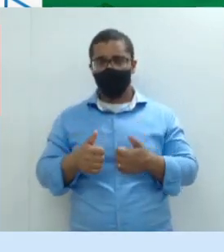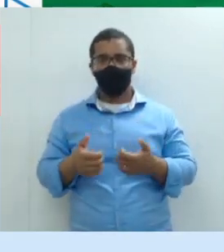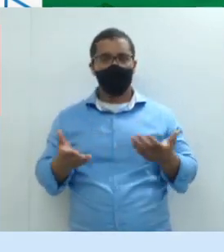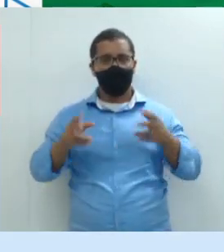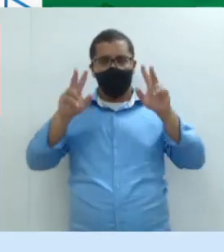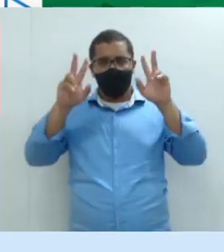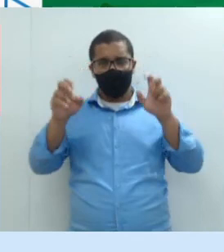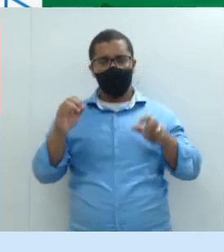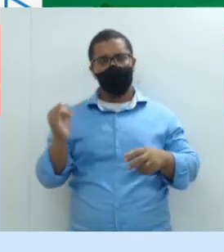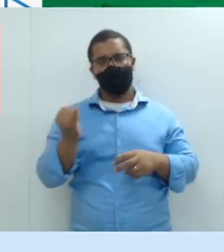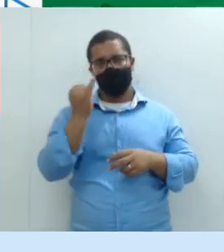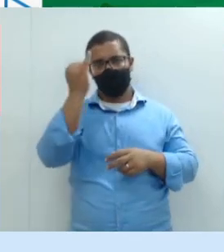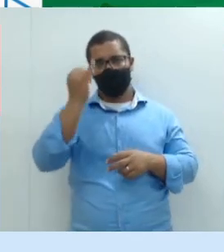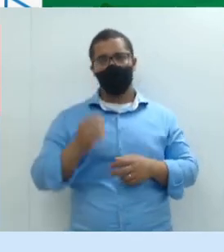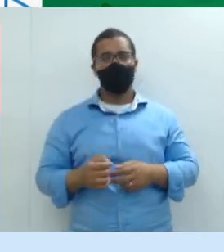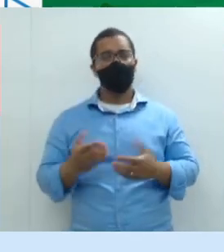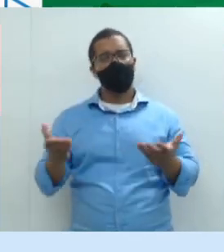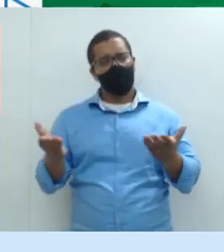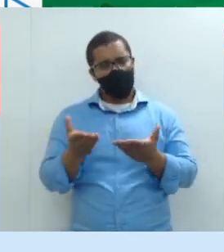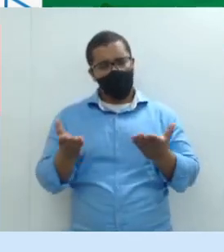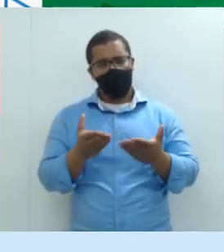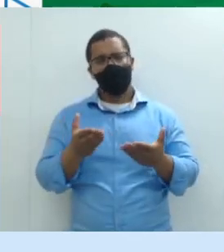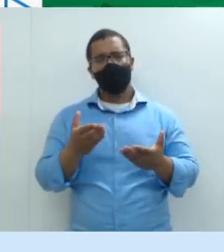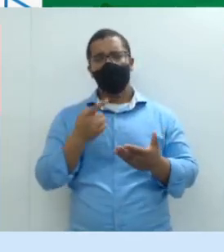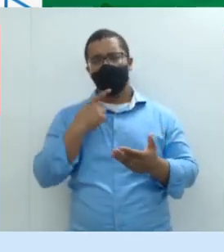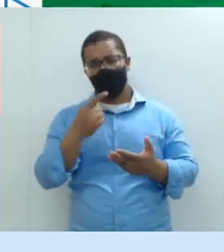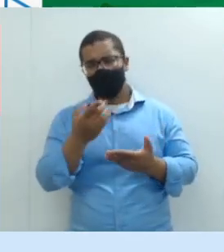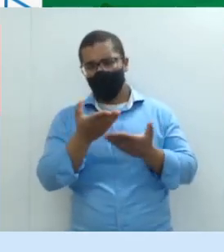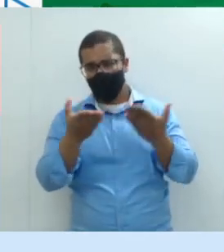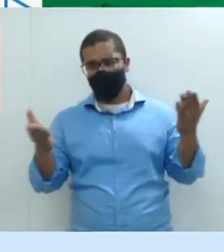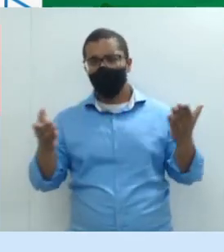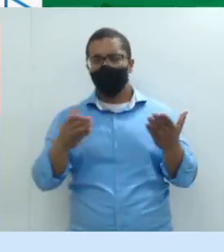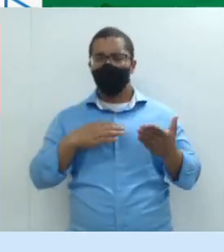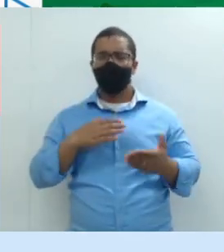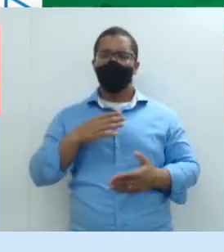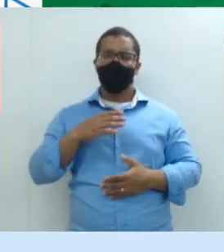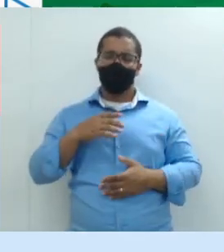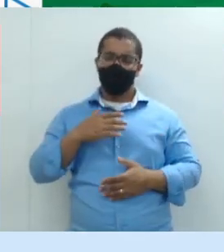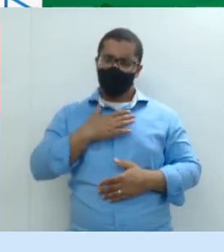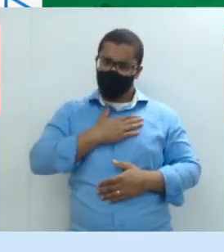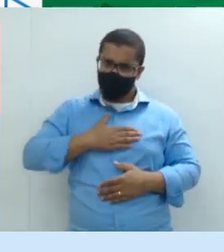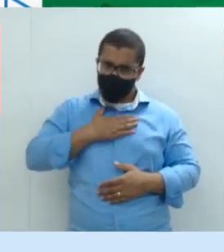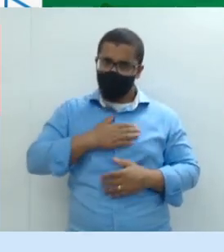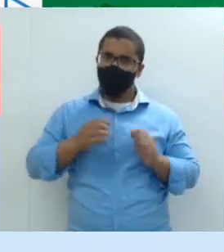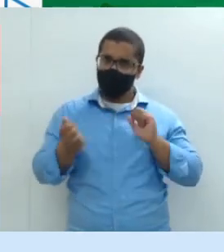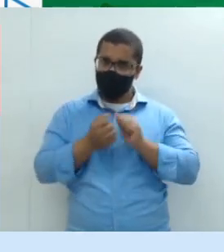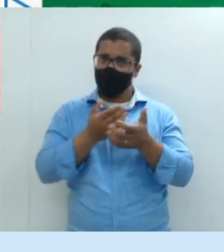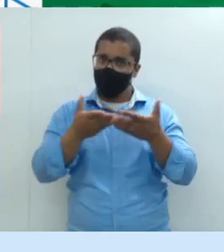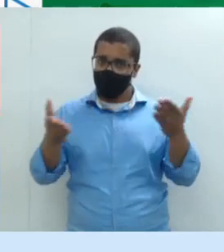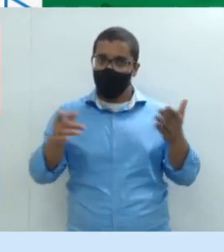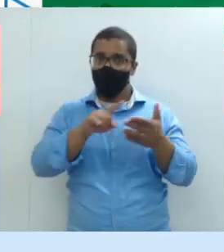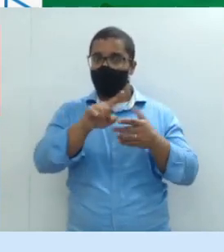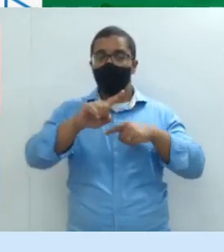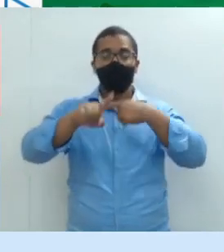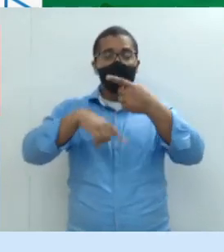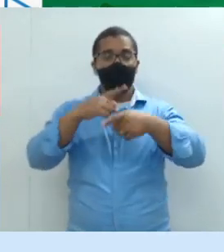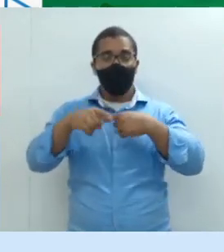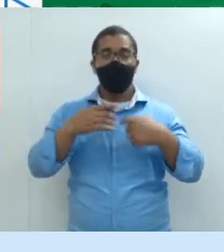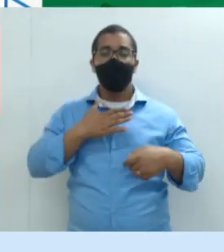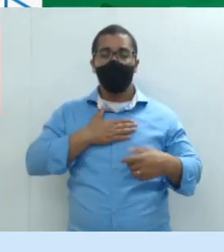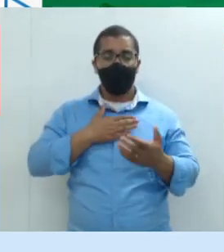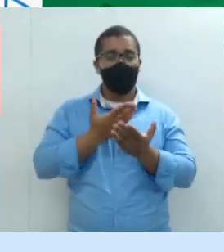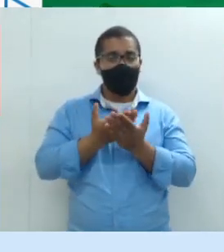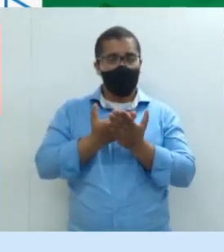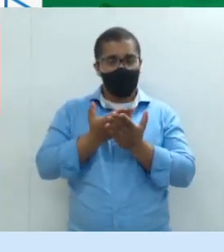assunto extremamente importante. Eu quero dizer que de antemão foi um prazer imenso estar aqui com vocês. Espero então que vocês possam curtir e gostar